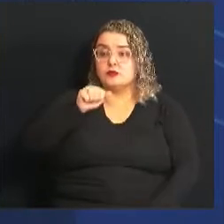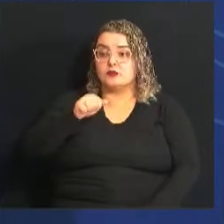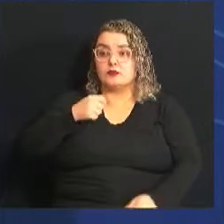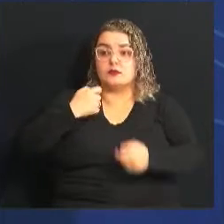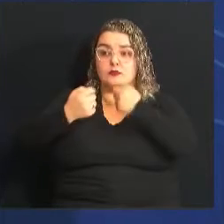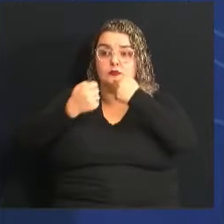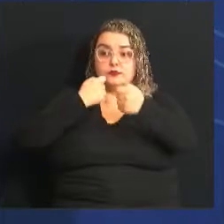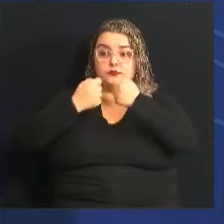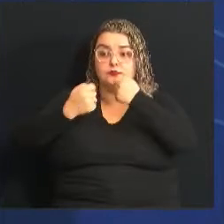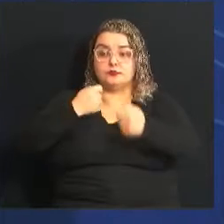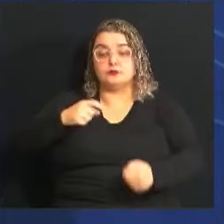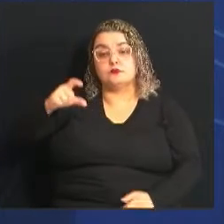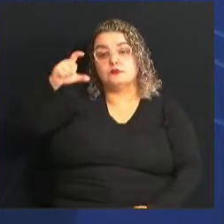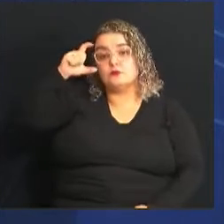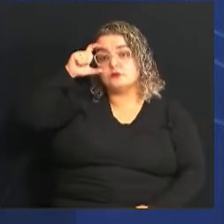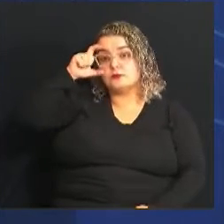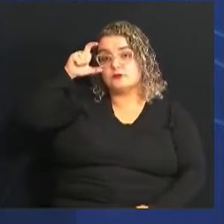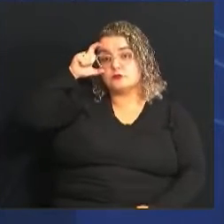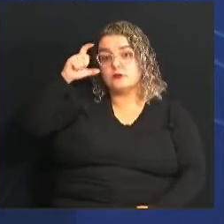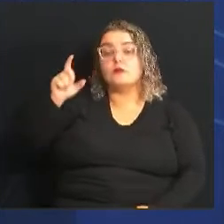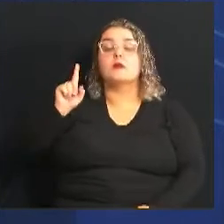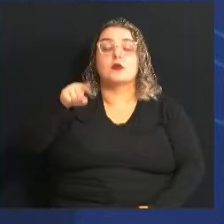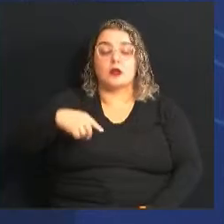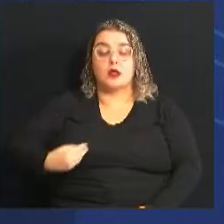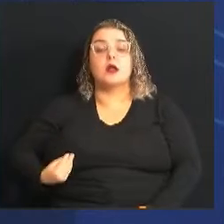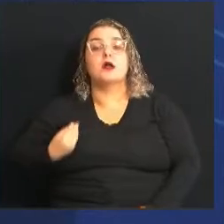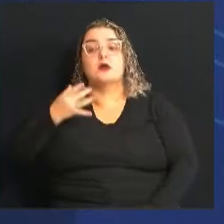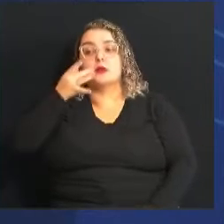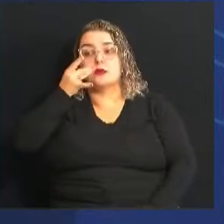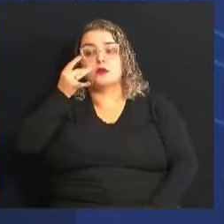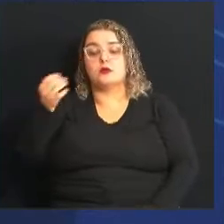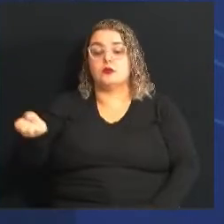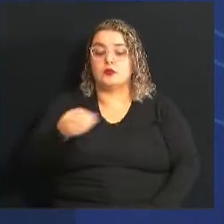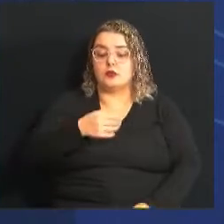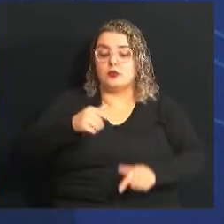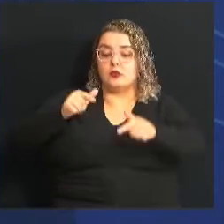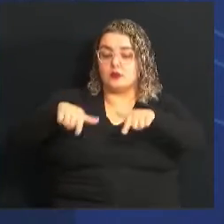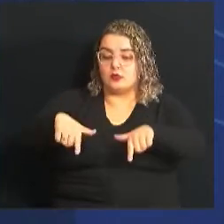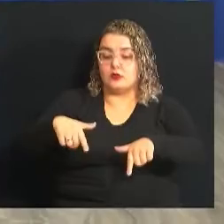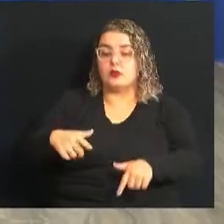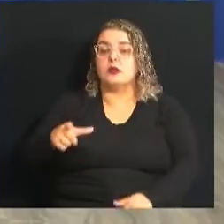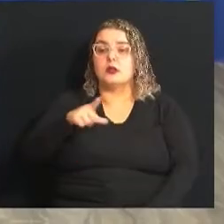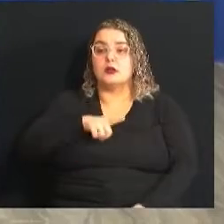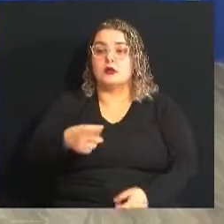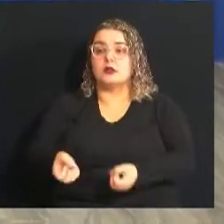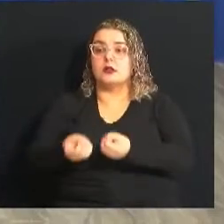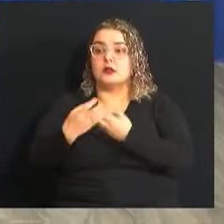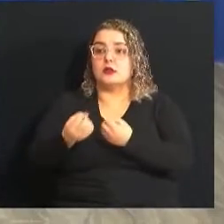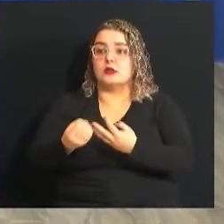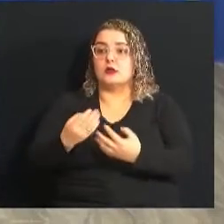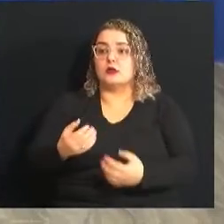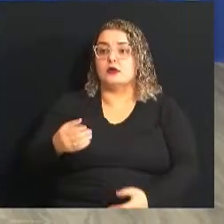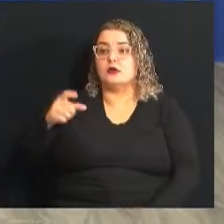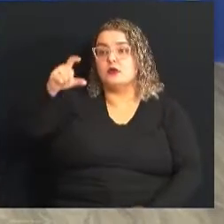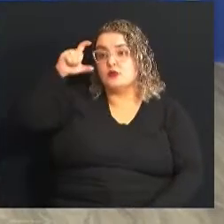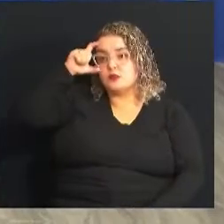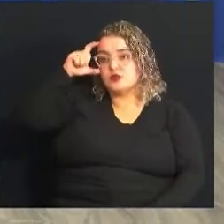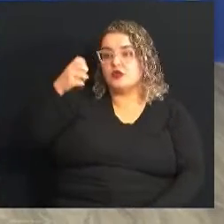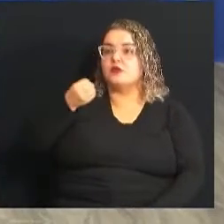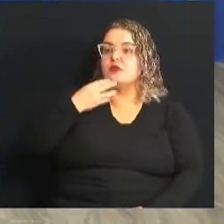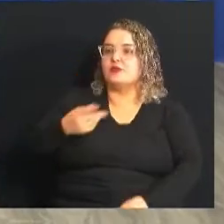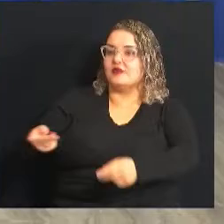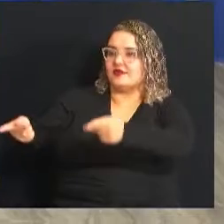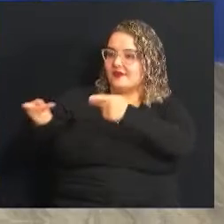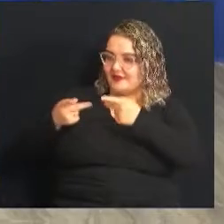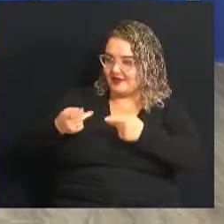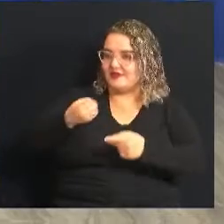repórter, o Michel Amorim, que está no novo local e tem as informações. Então, Michel, seja bem-vindo e